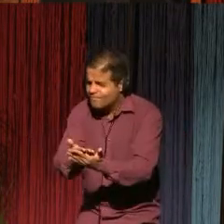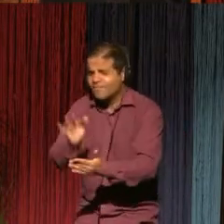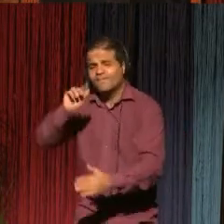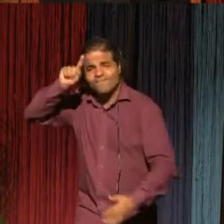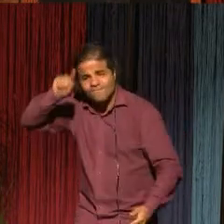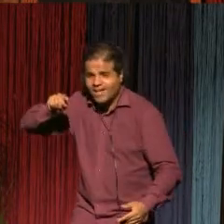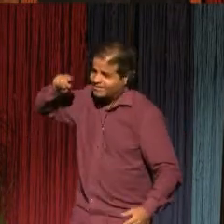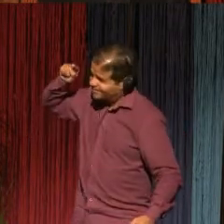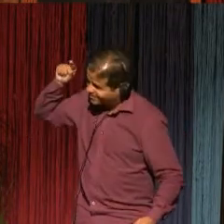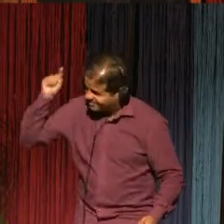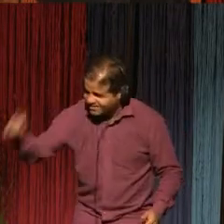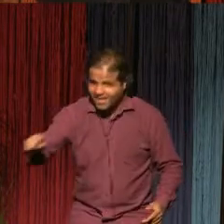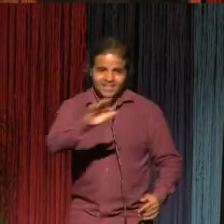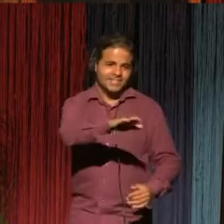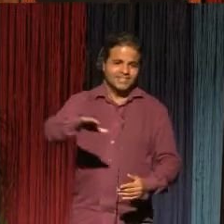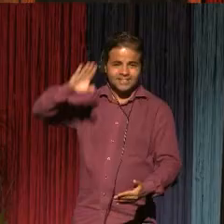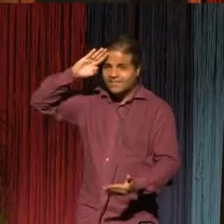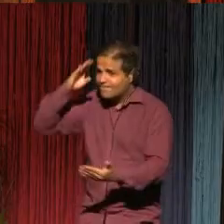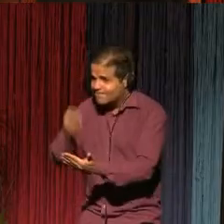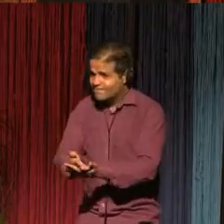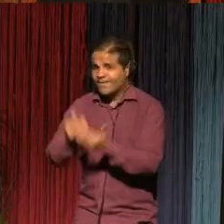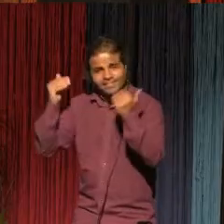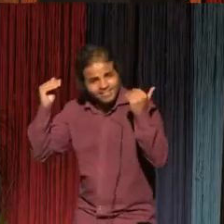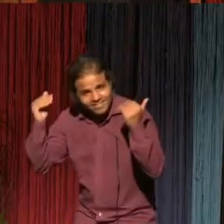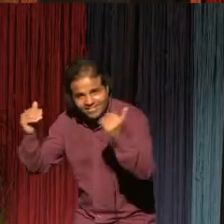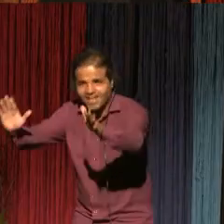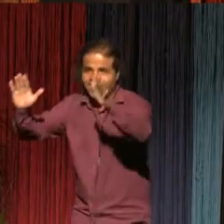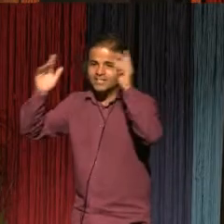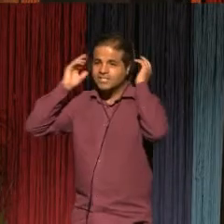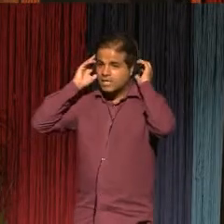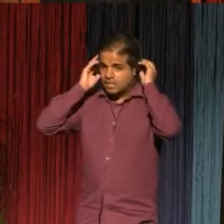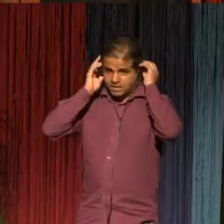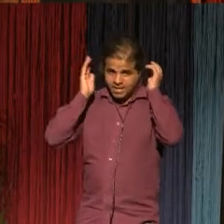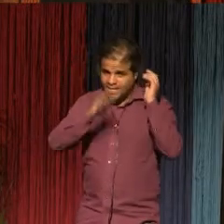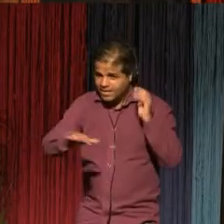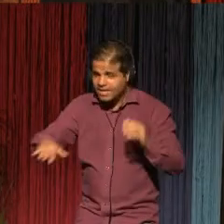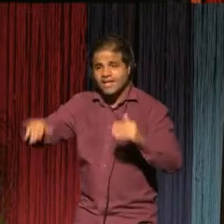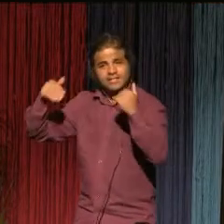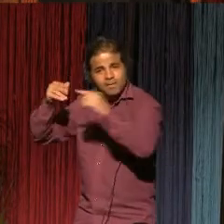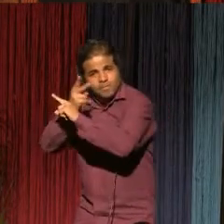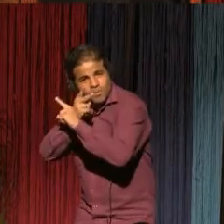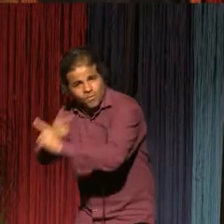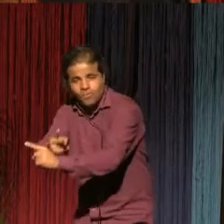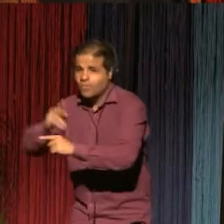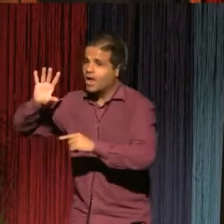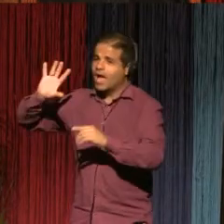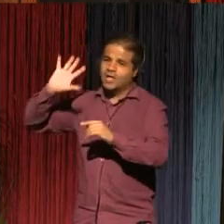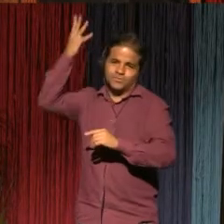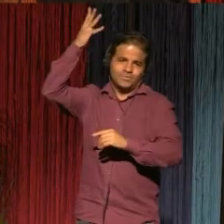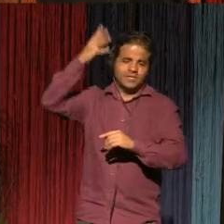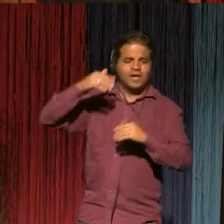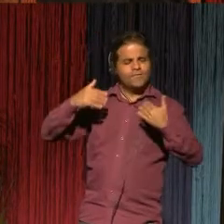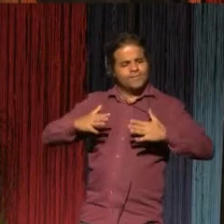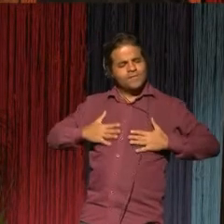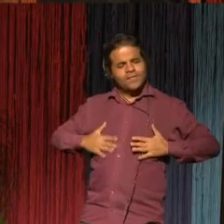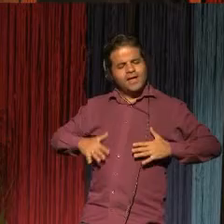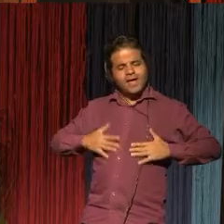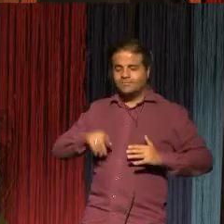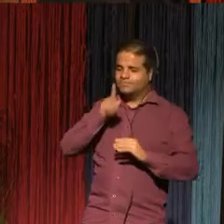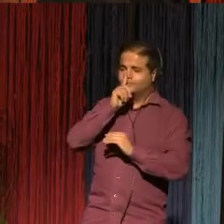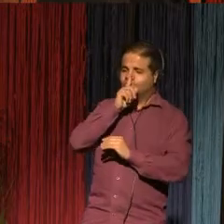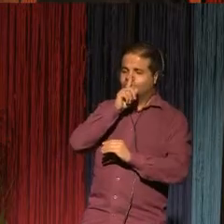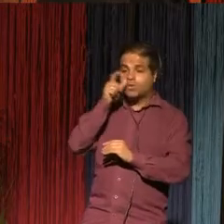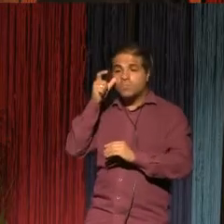intelecto das crianças. Deixe que a criança ache a solução. Fique à vontade com o